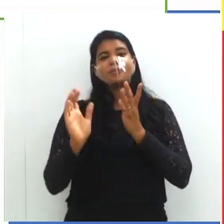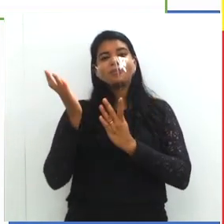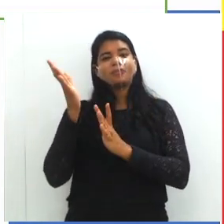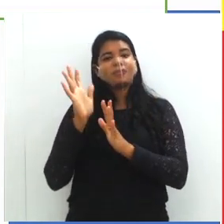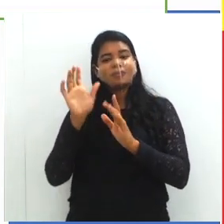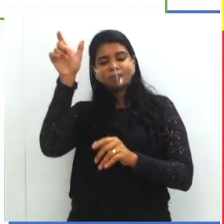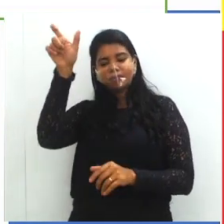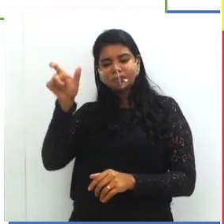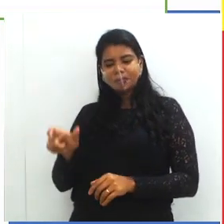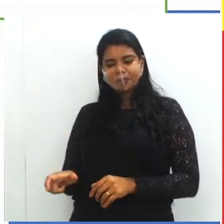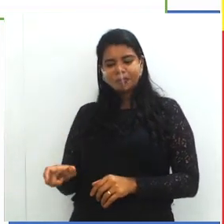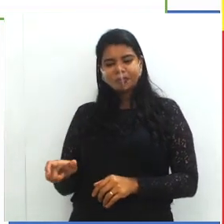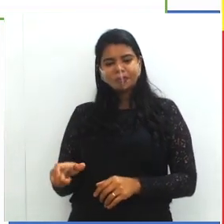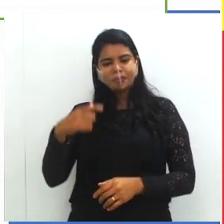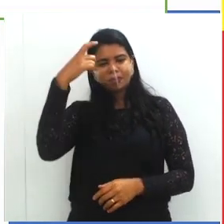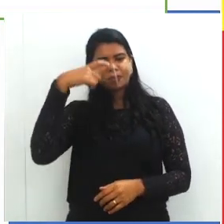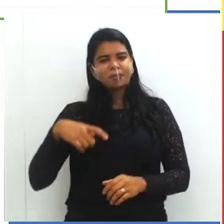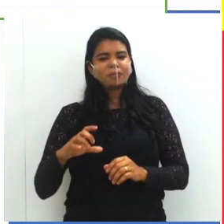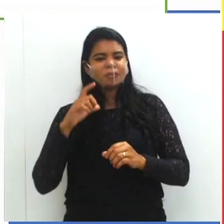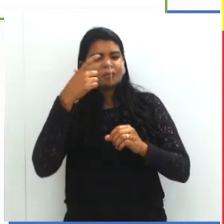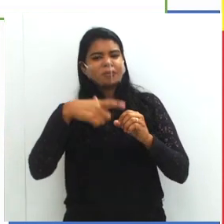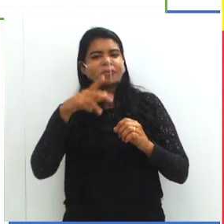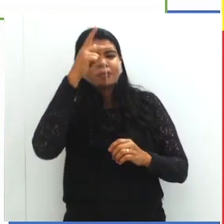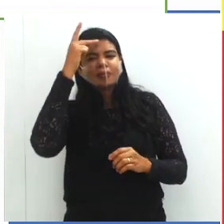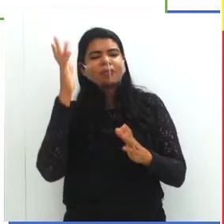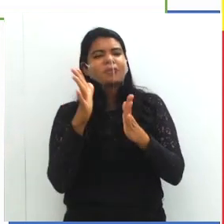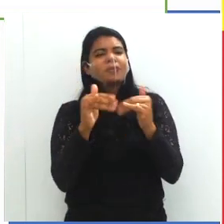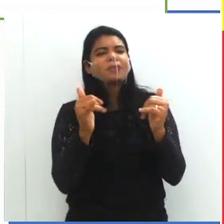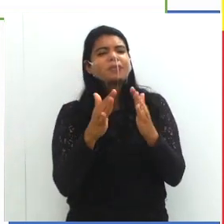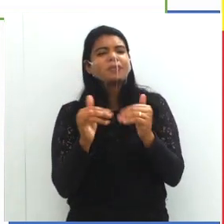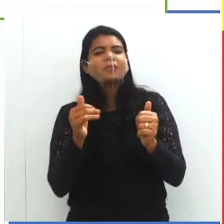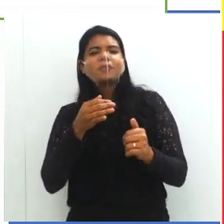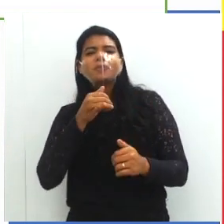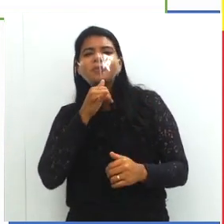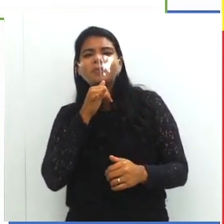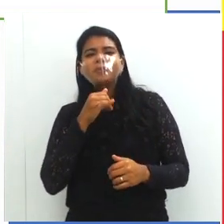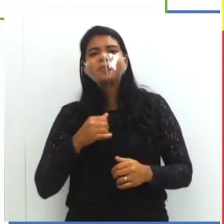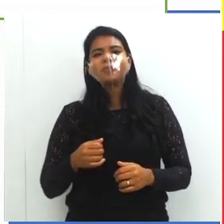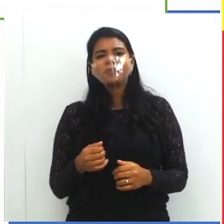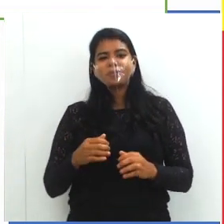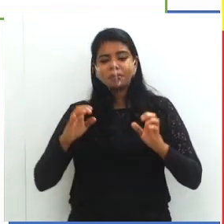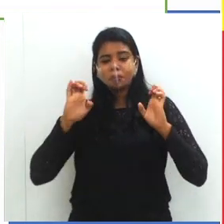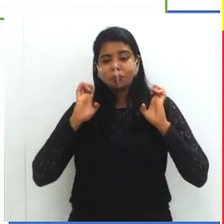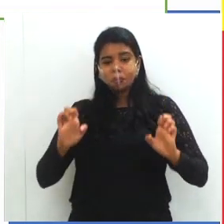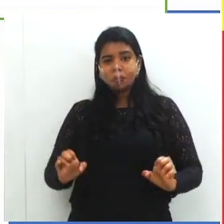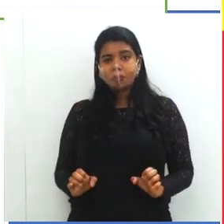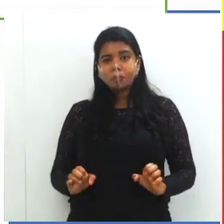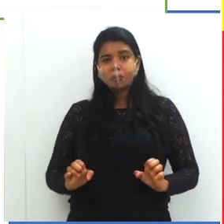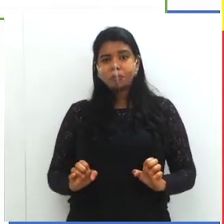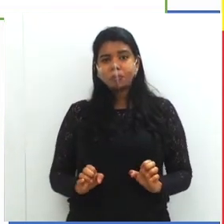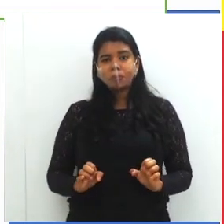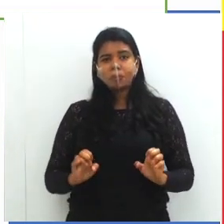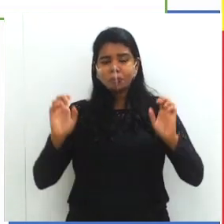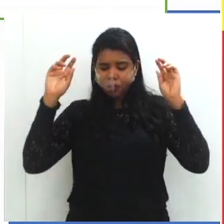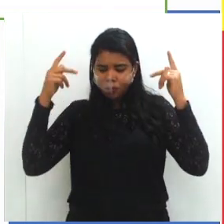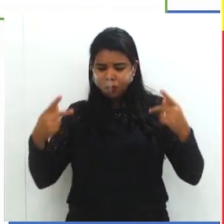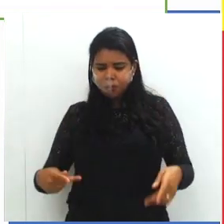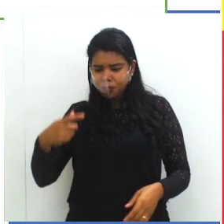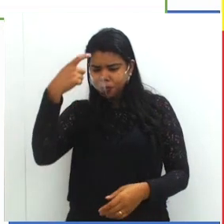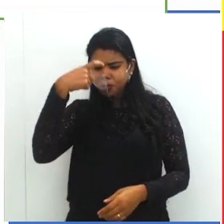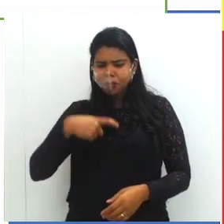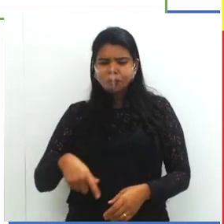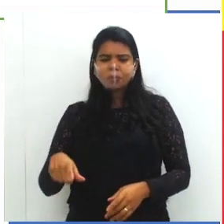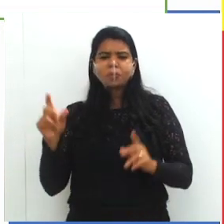mãos dos cidadãos, certo? Aquilo que se pede na questão da dignidade humana, aqui nós temos